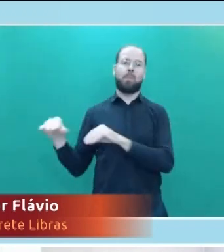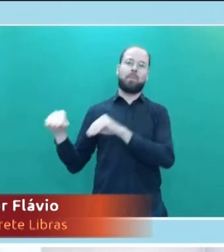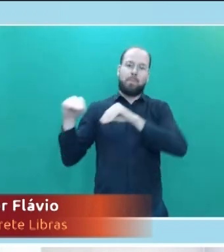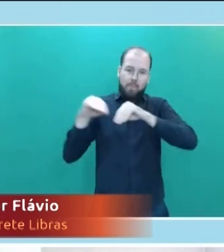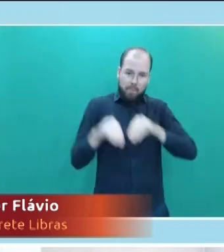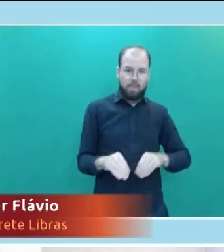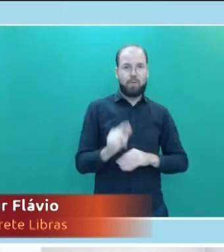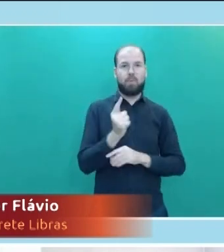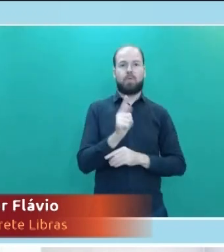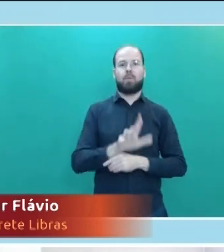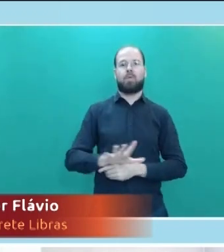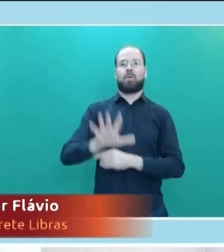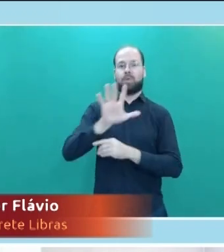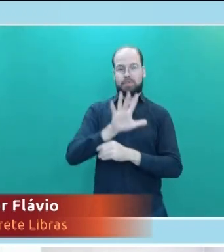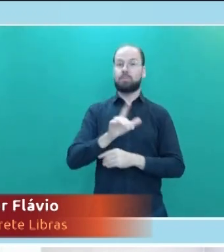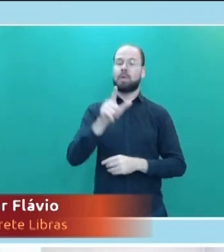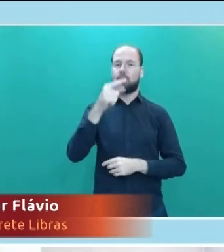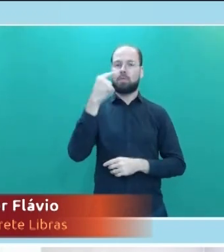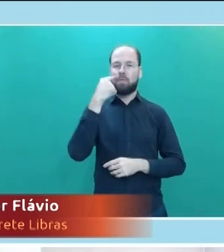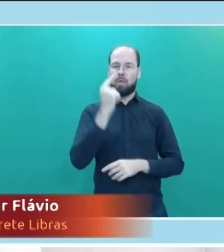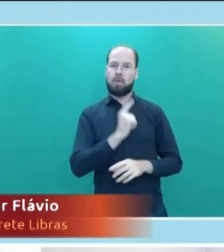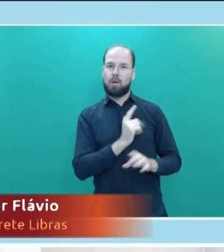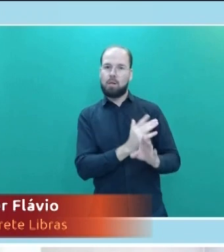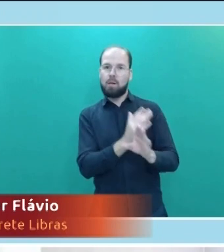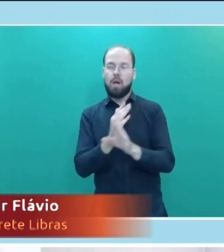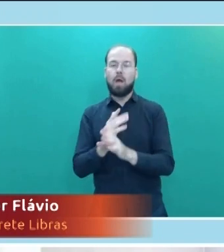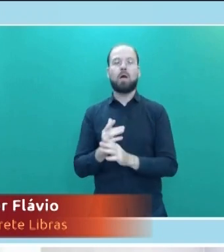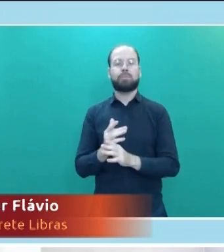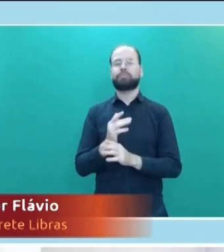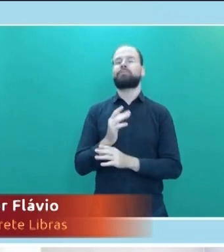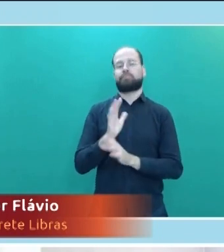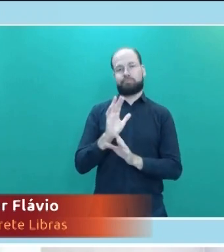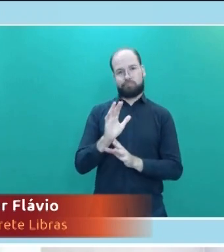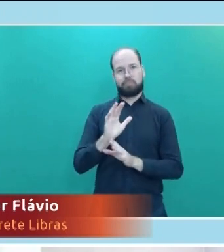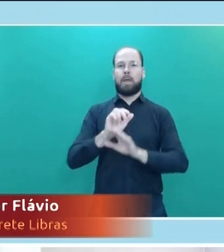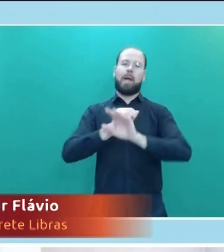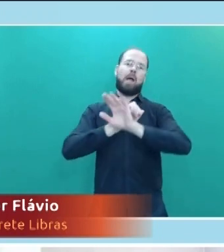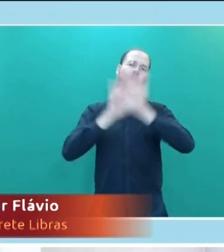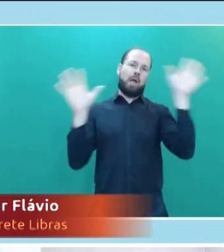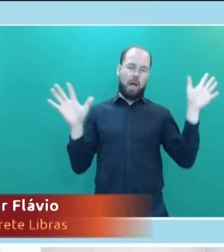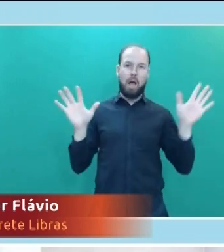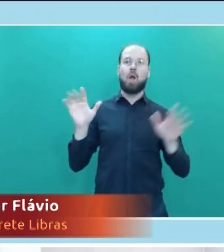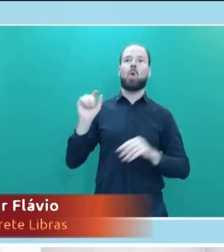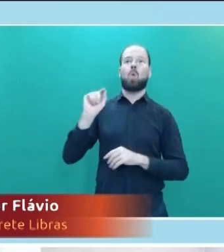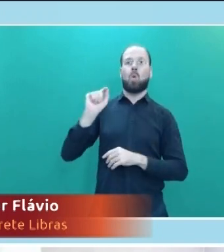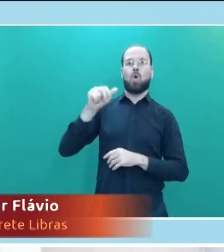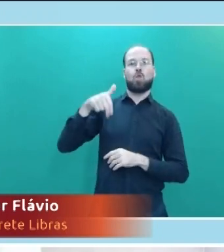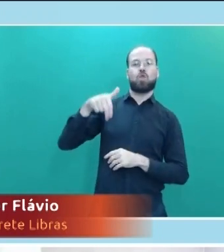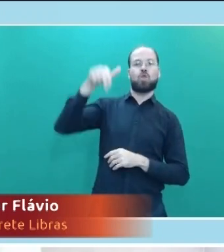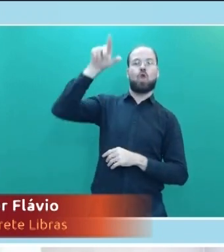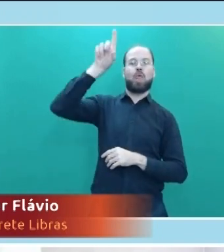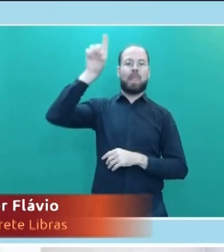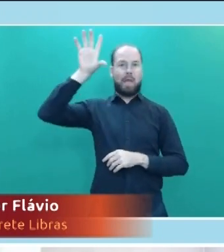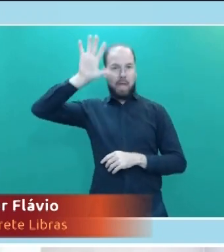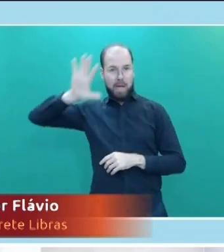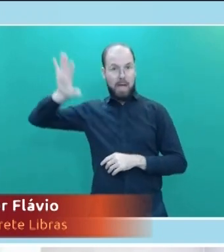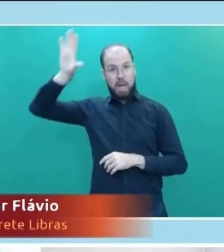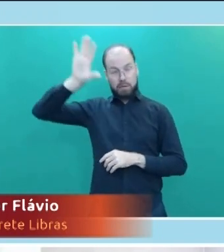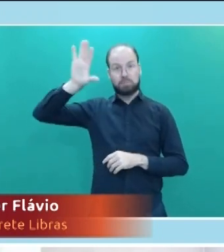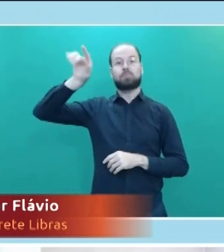clara indicação que, por exemplo, o Nordeste, reservatório da miséria do Brasil,